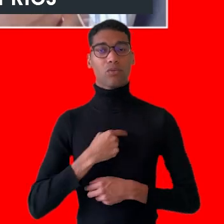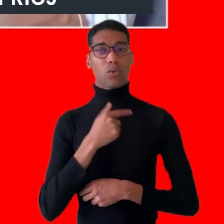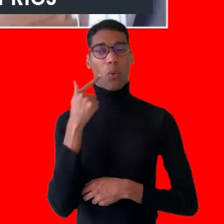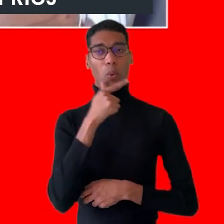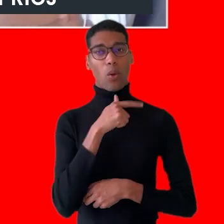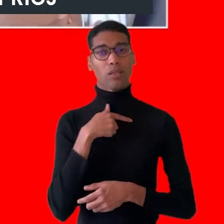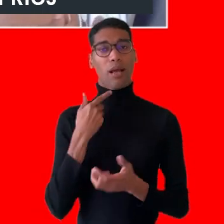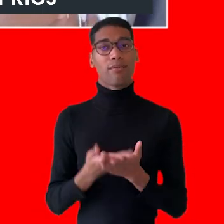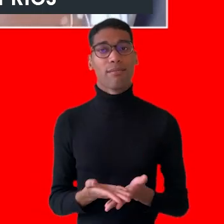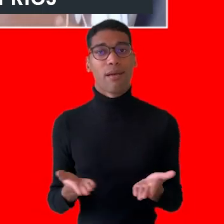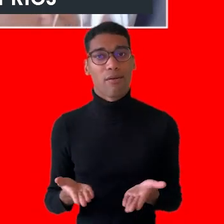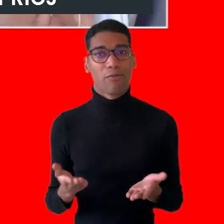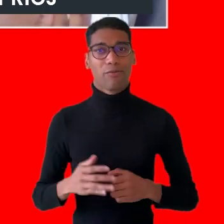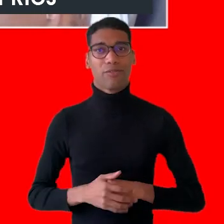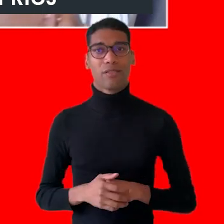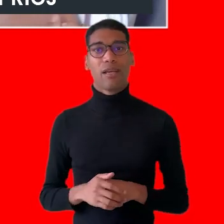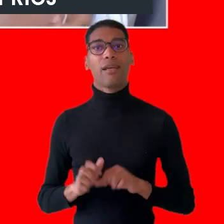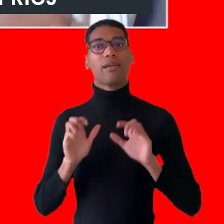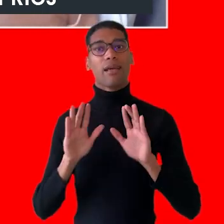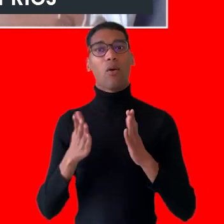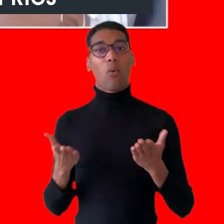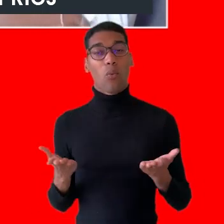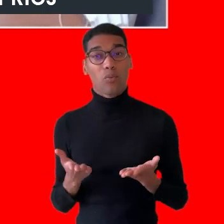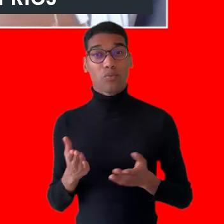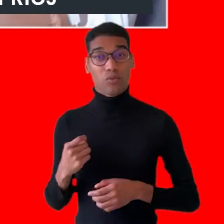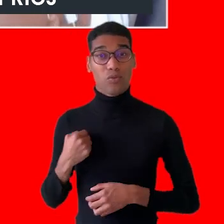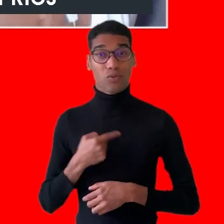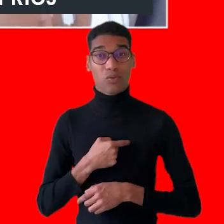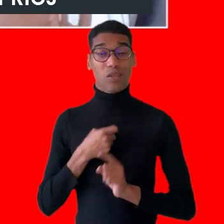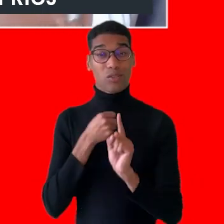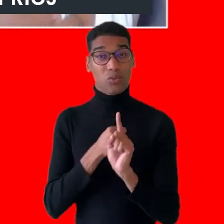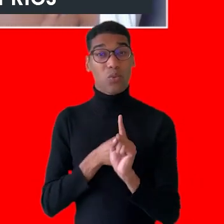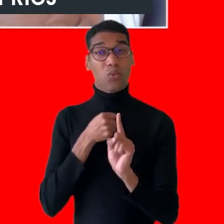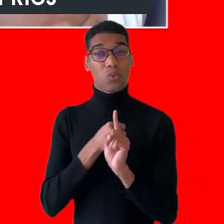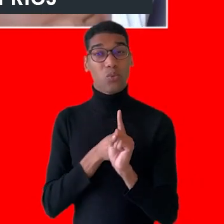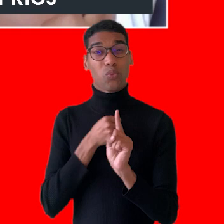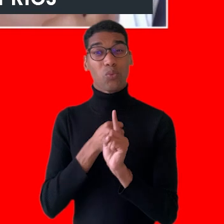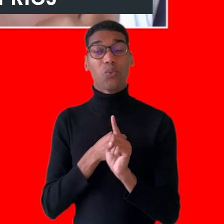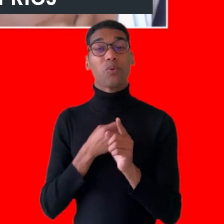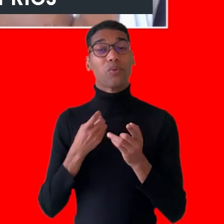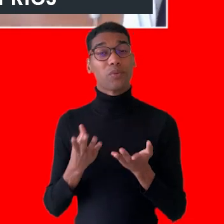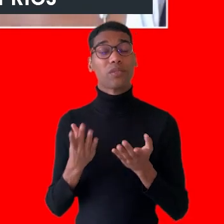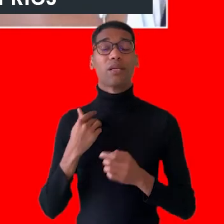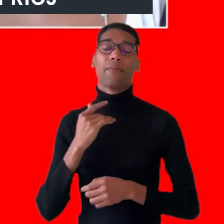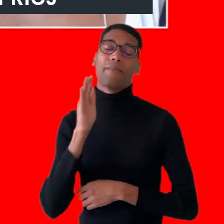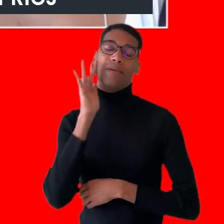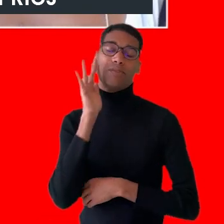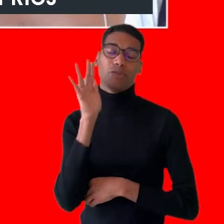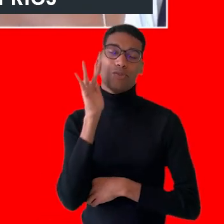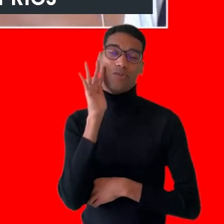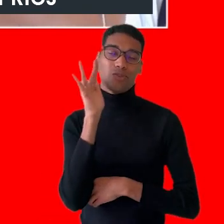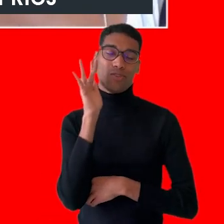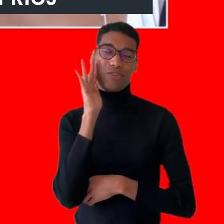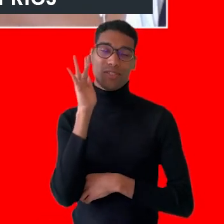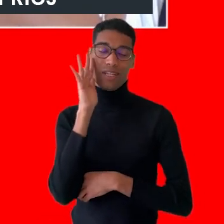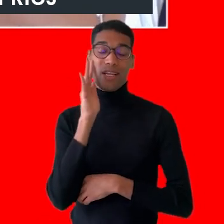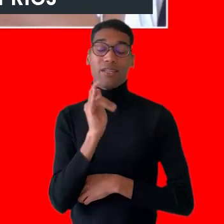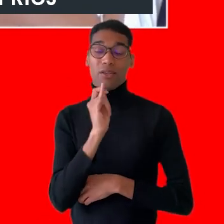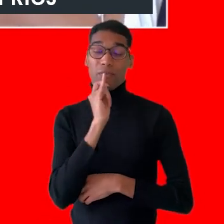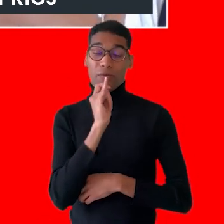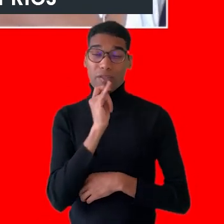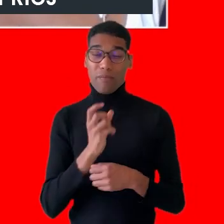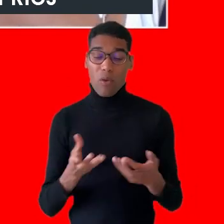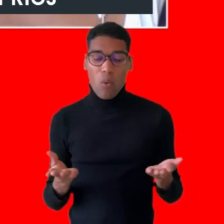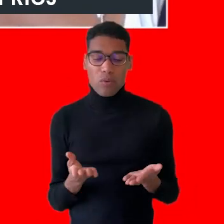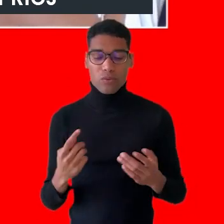chegar até os dias atuais. E a gente, nos dias atuais, ainda luta como a gente luta, imaginem. Né? E olha que